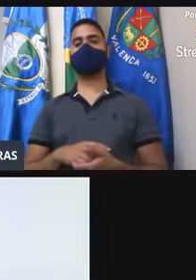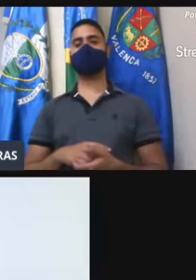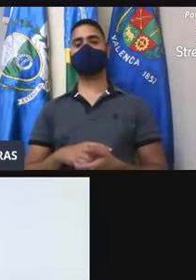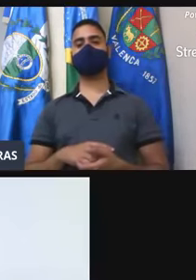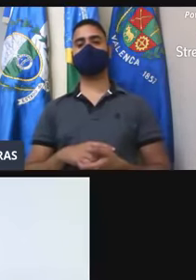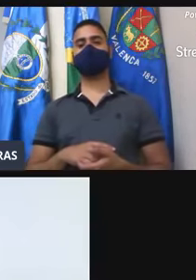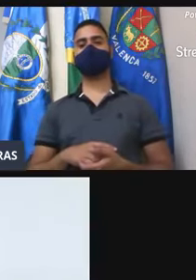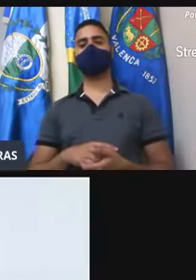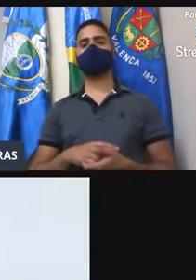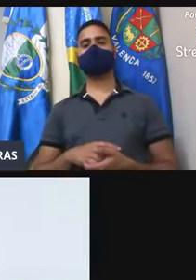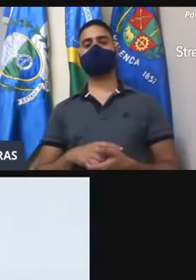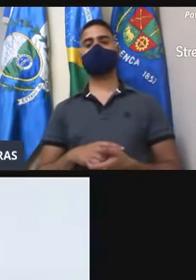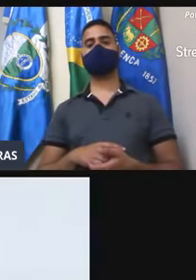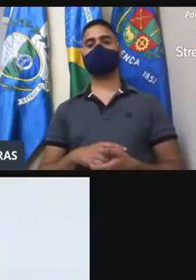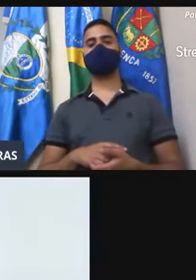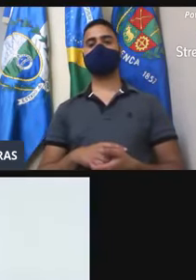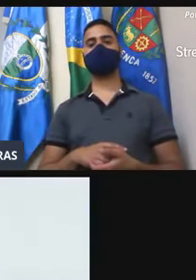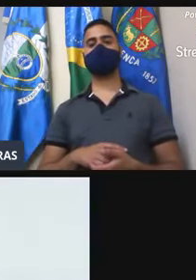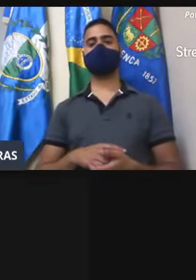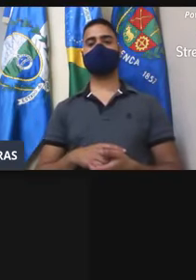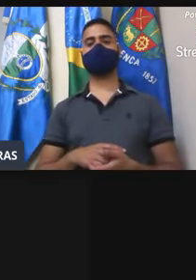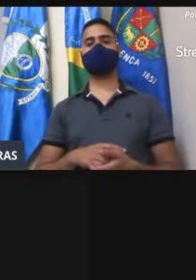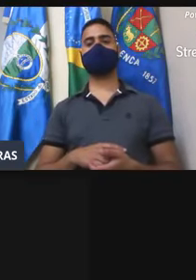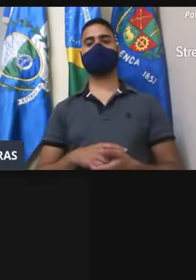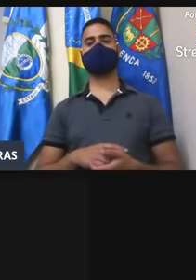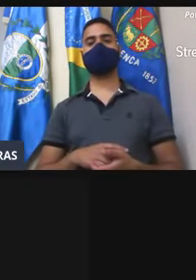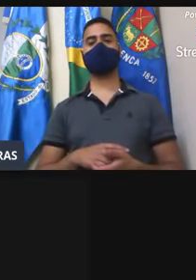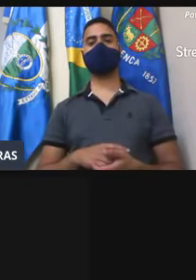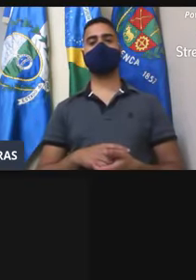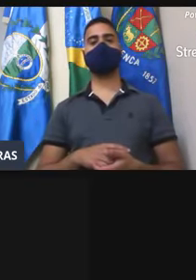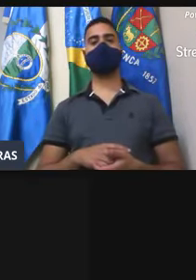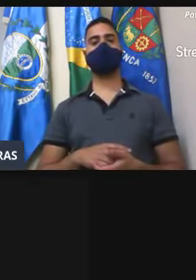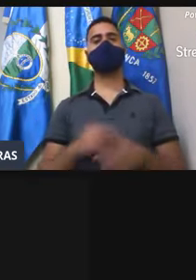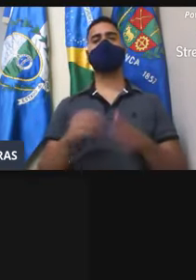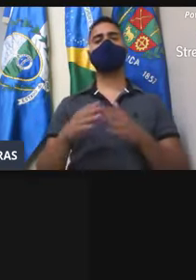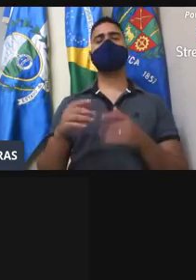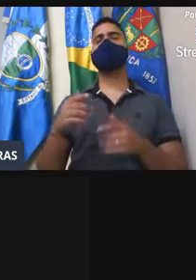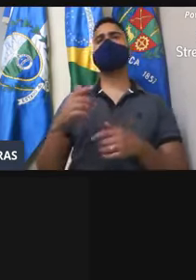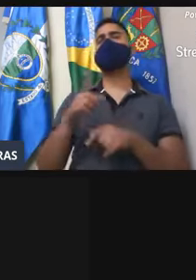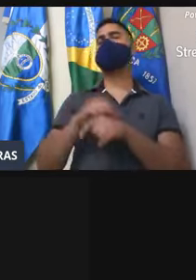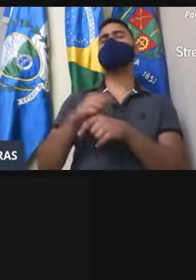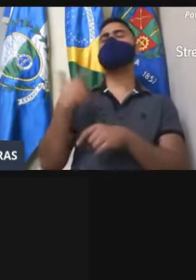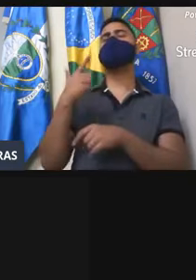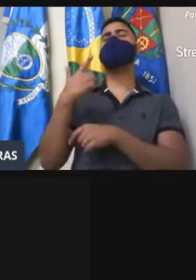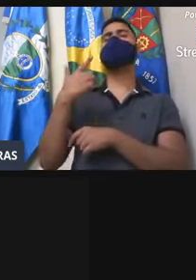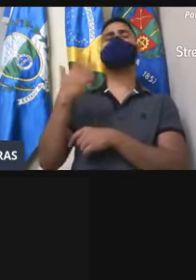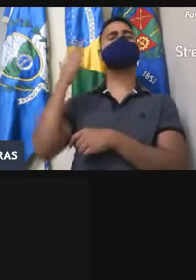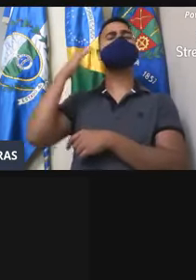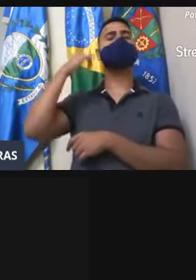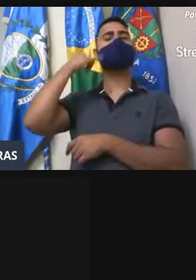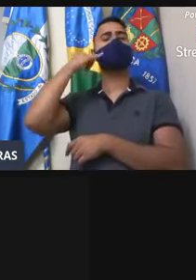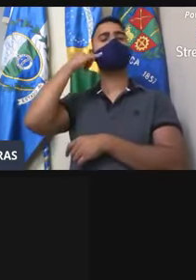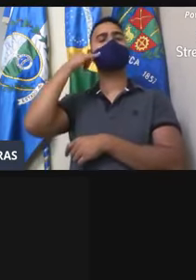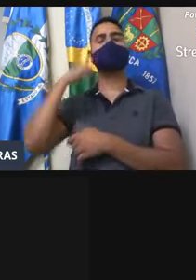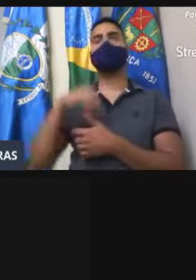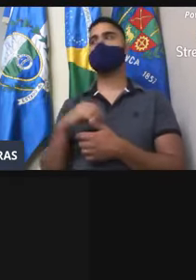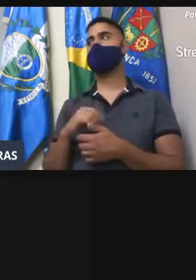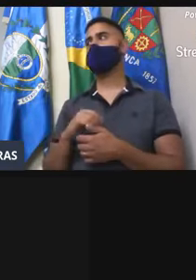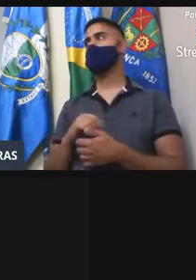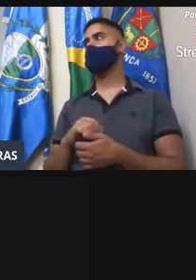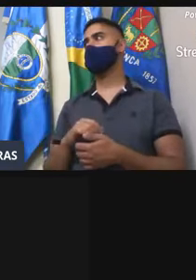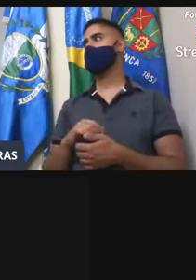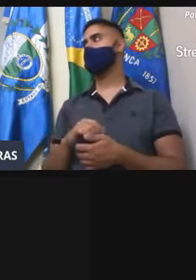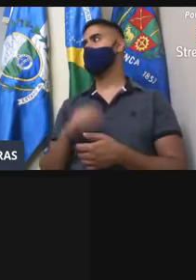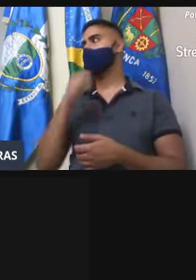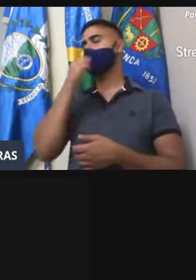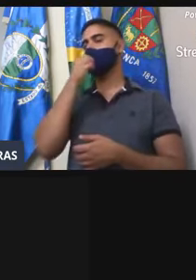núcleo buscar uma informação, né, até um certo tempo não tinha telefone, né,